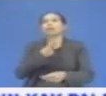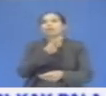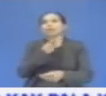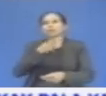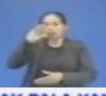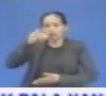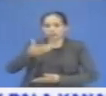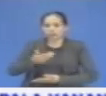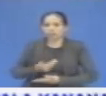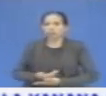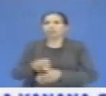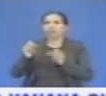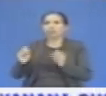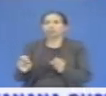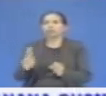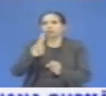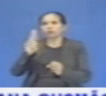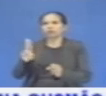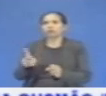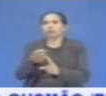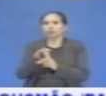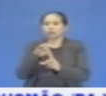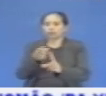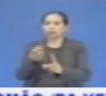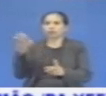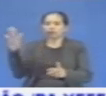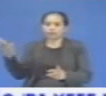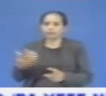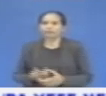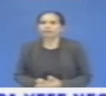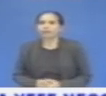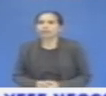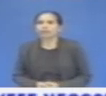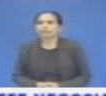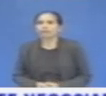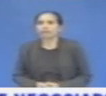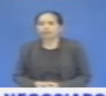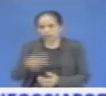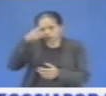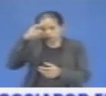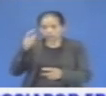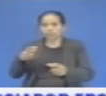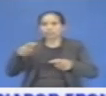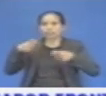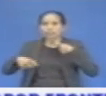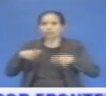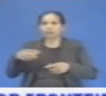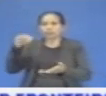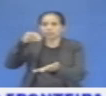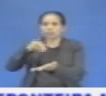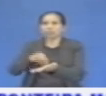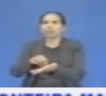wansir en sebina nebe usa o CADB niang la passeio iha capital Dili. Tambane tribunal hamono sentença ba